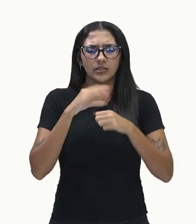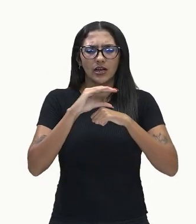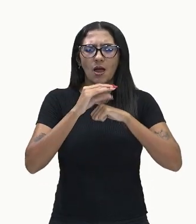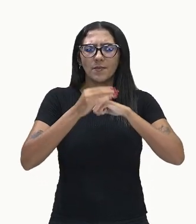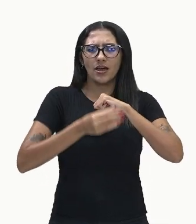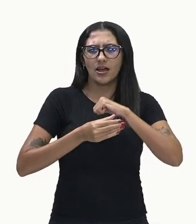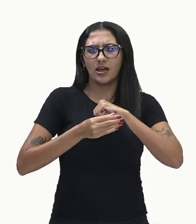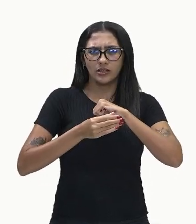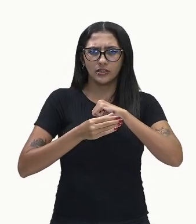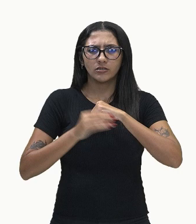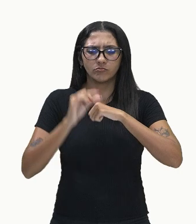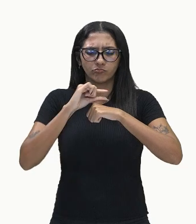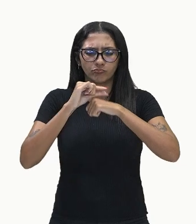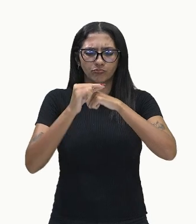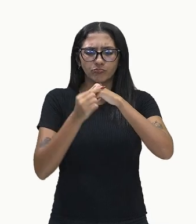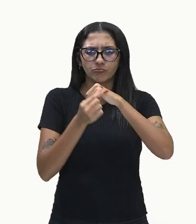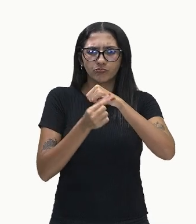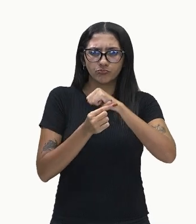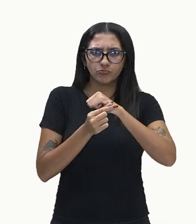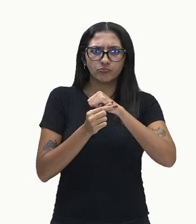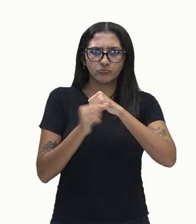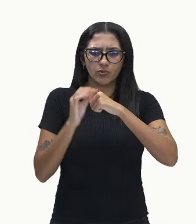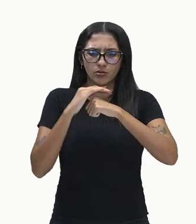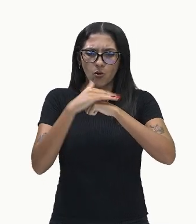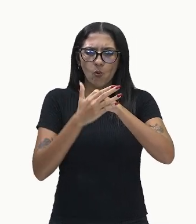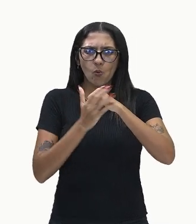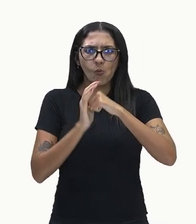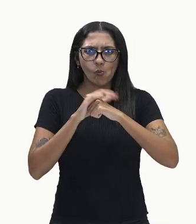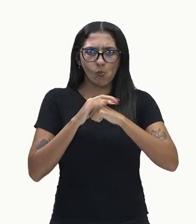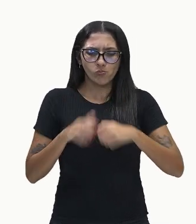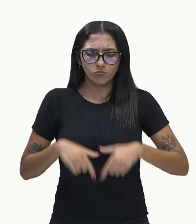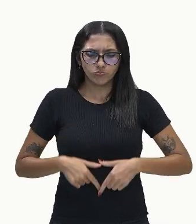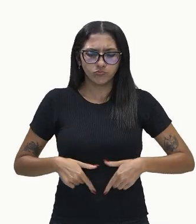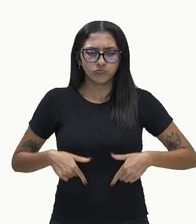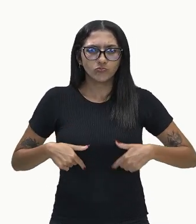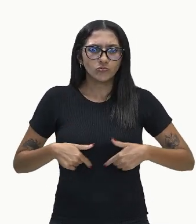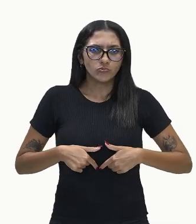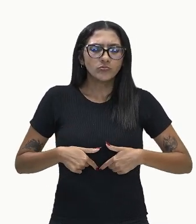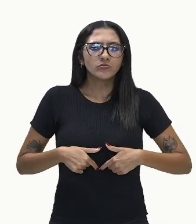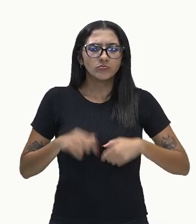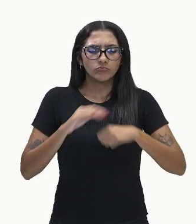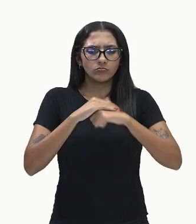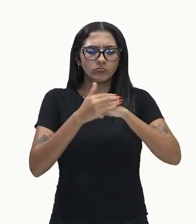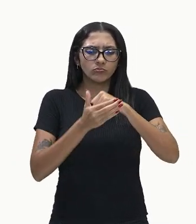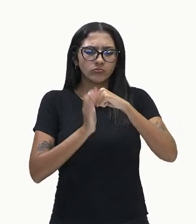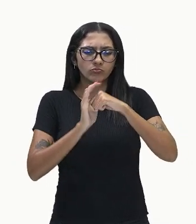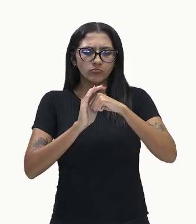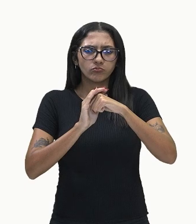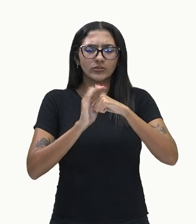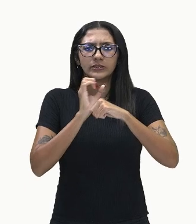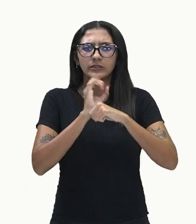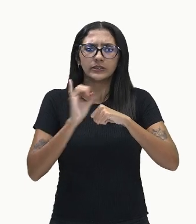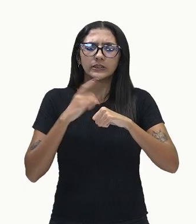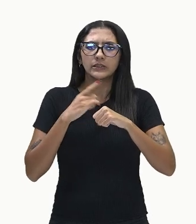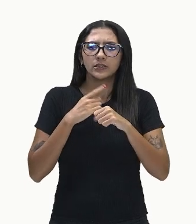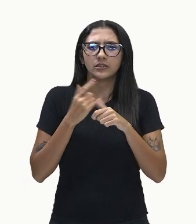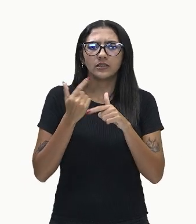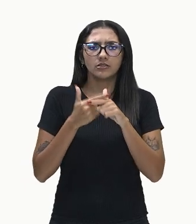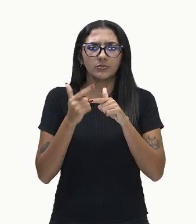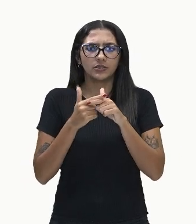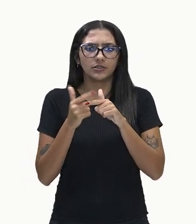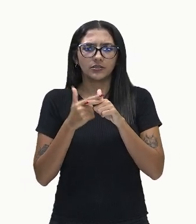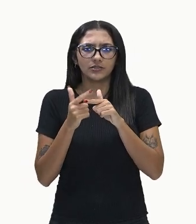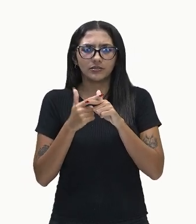cresce aqui no nosso útero, quando ocorre um processo de inflamação,